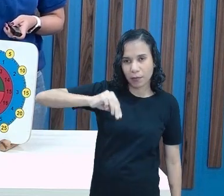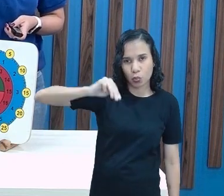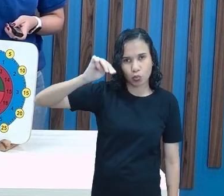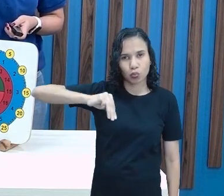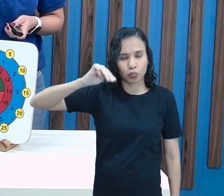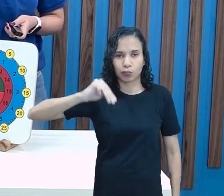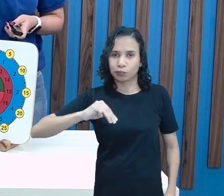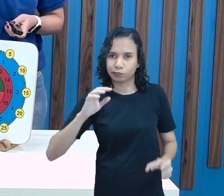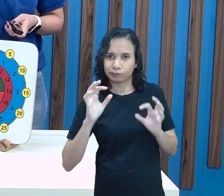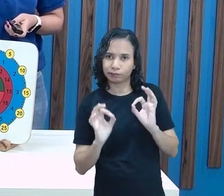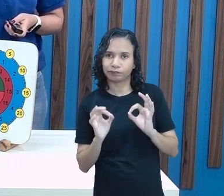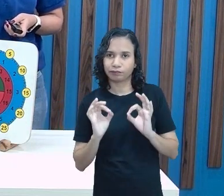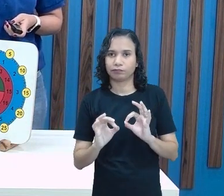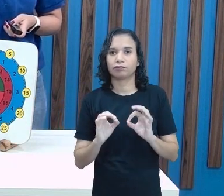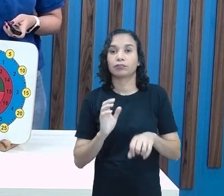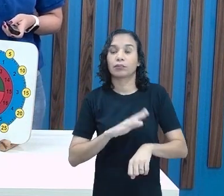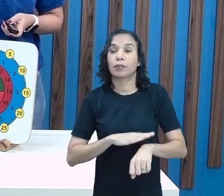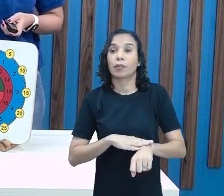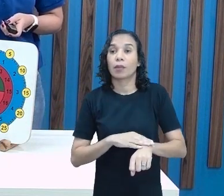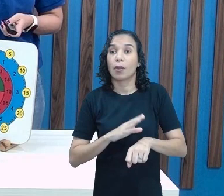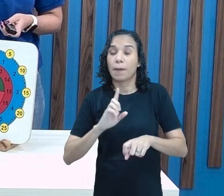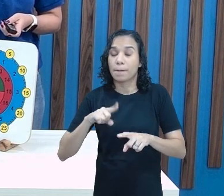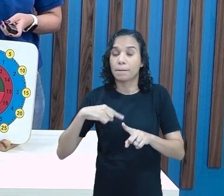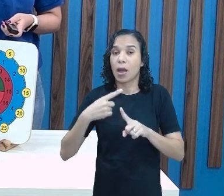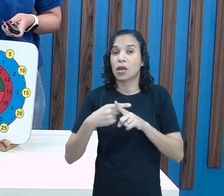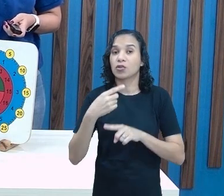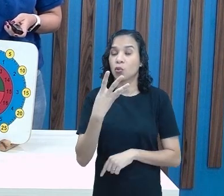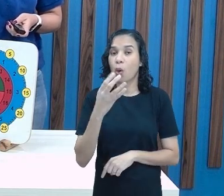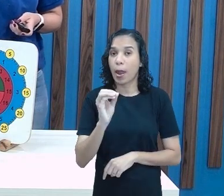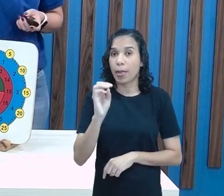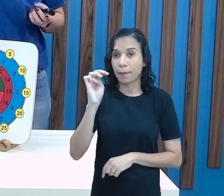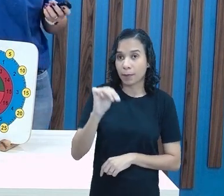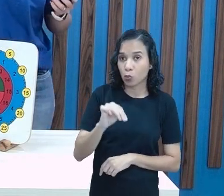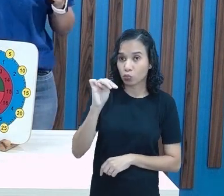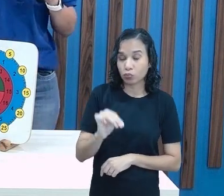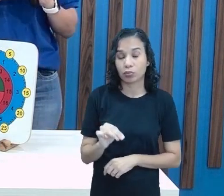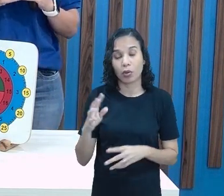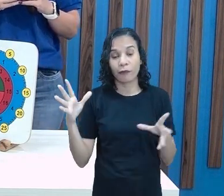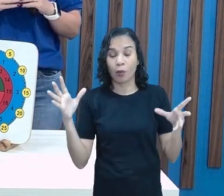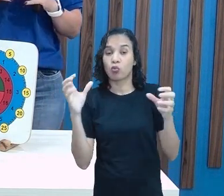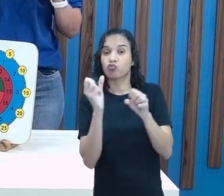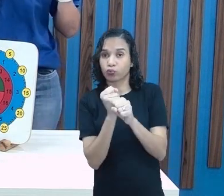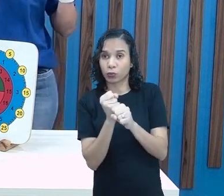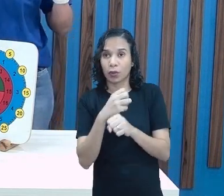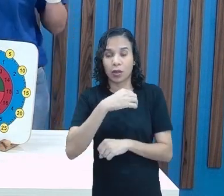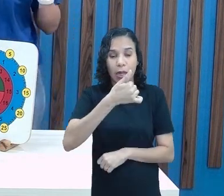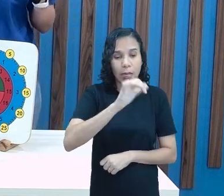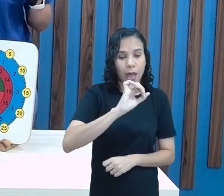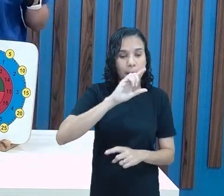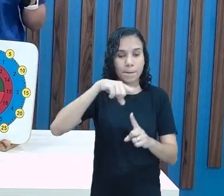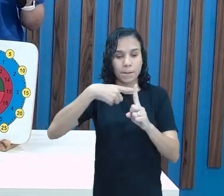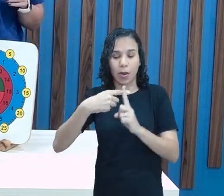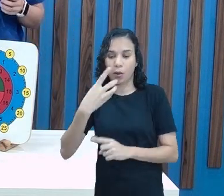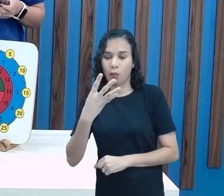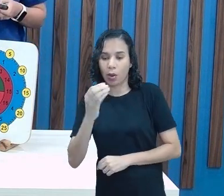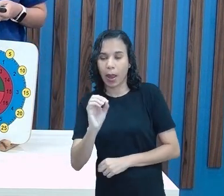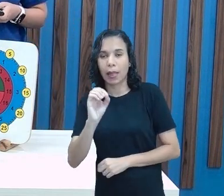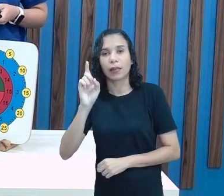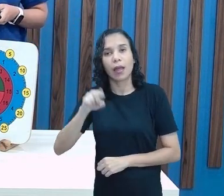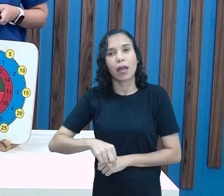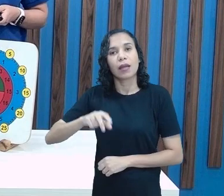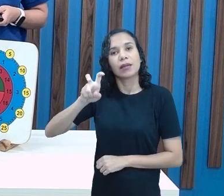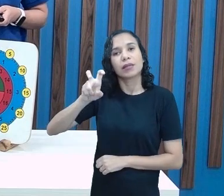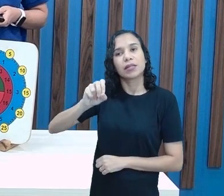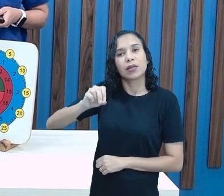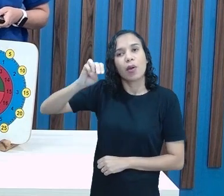referindo aos minutos. Passaram-se o quê? 40 minutos. Então, eu vou juntar aí 10 mais 40, vou chegar a